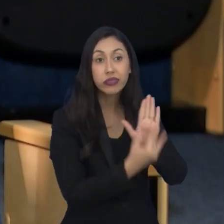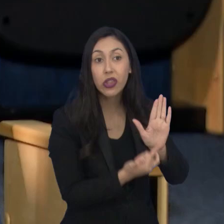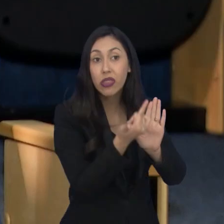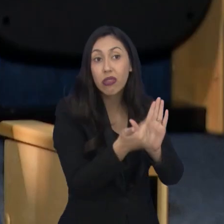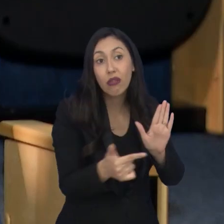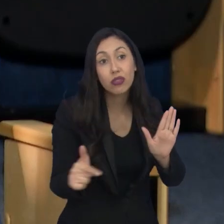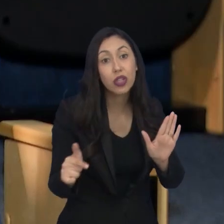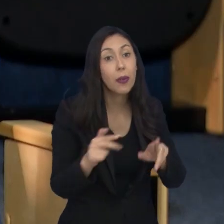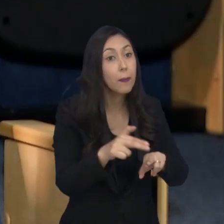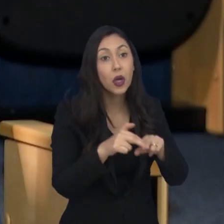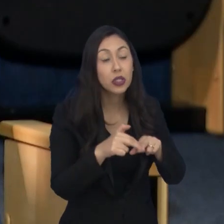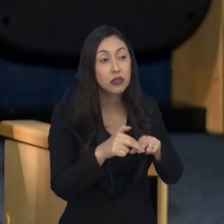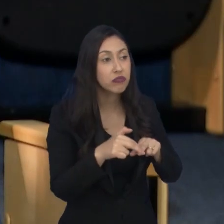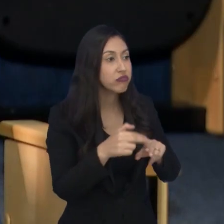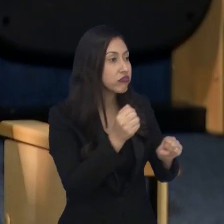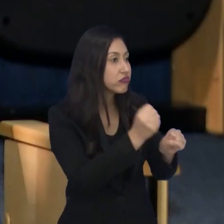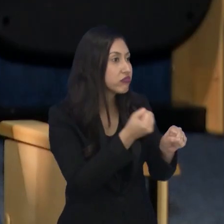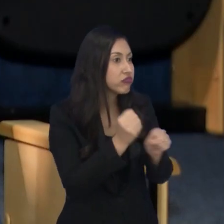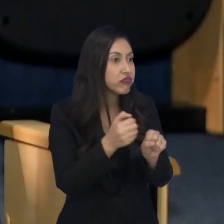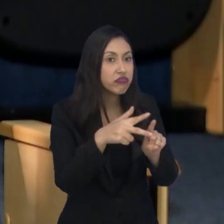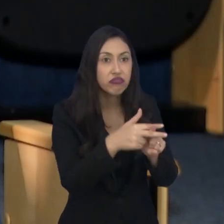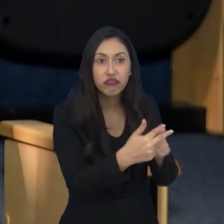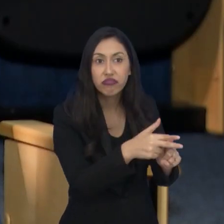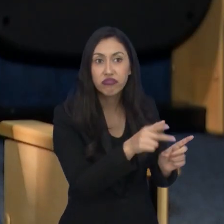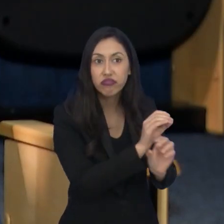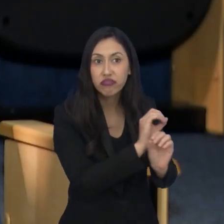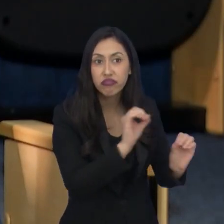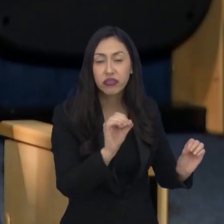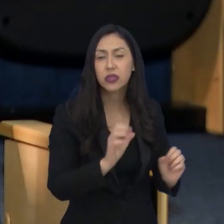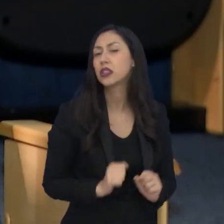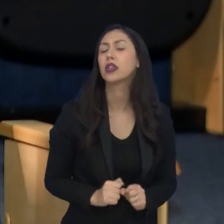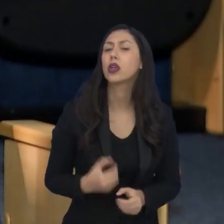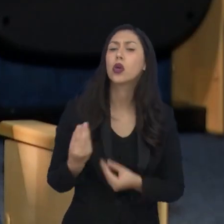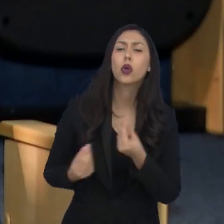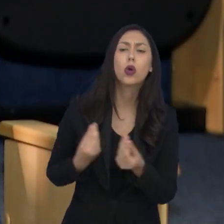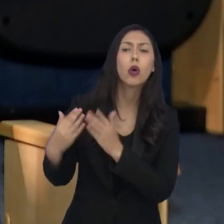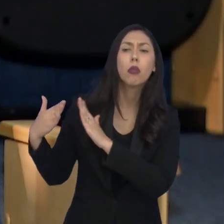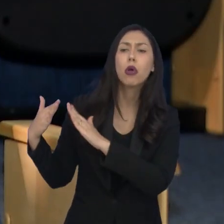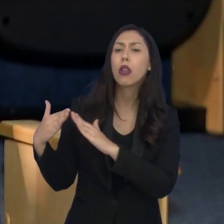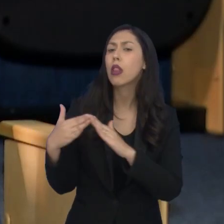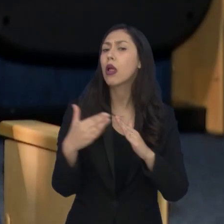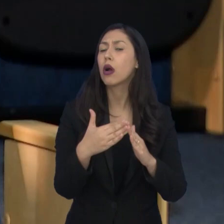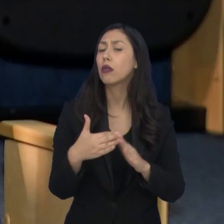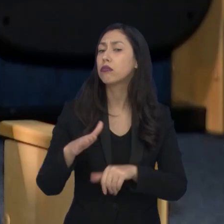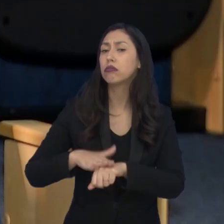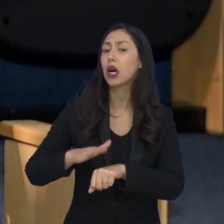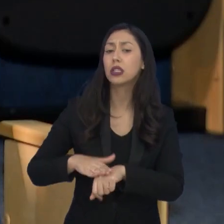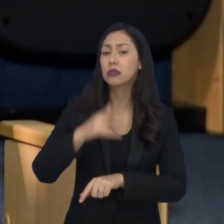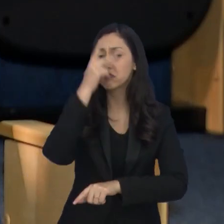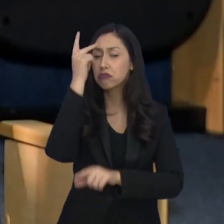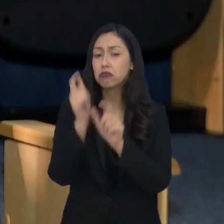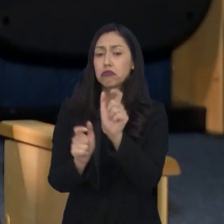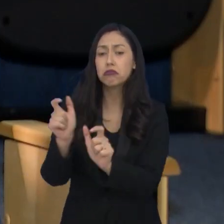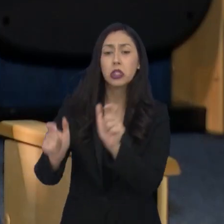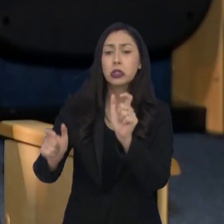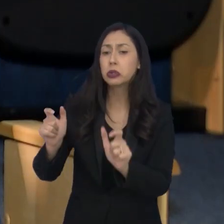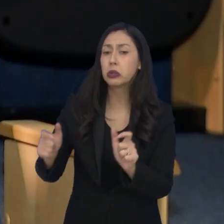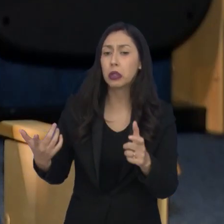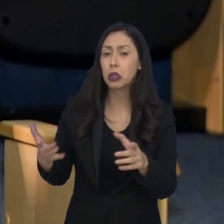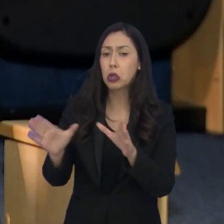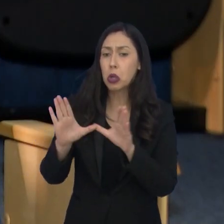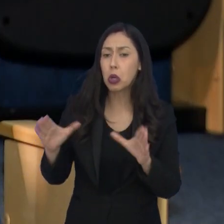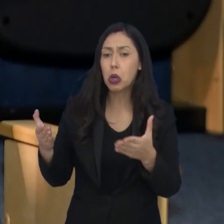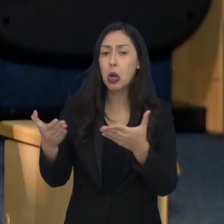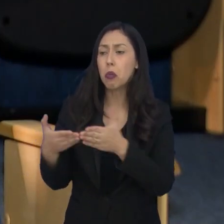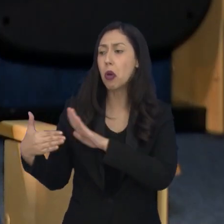não podia ir benfeitoria nenhuma para lá. E como é que os moradores faziam para conseguir se virar? Era um coletivo com